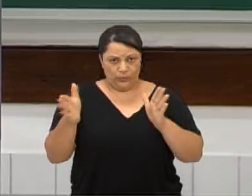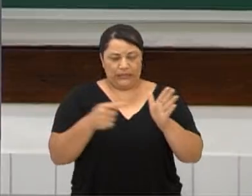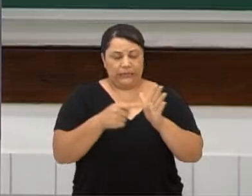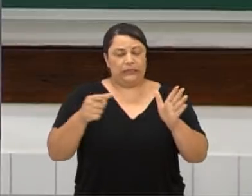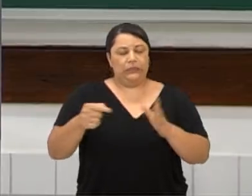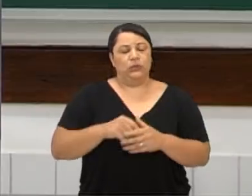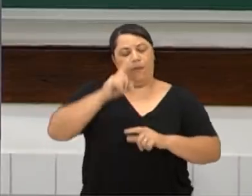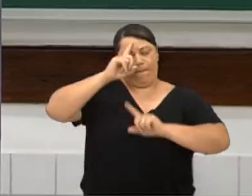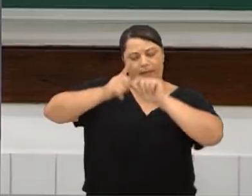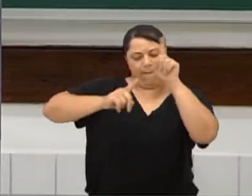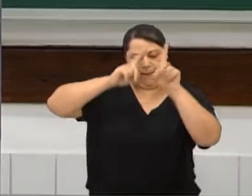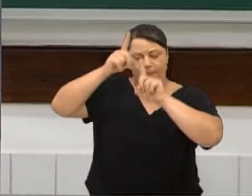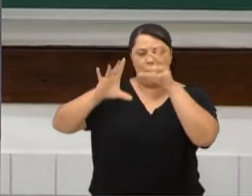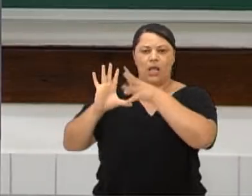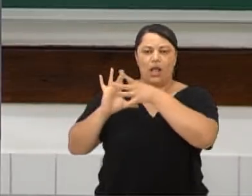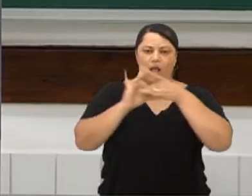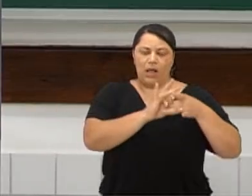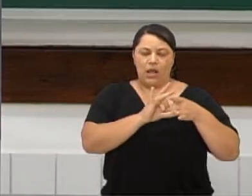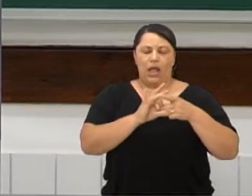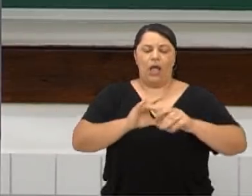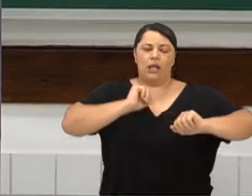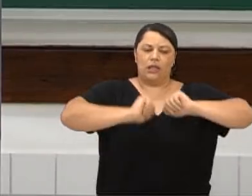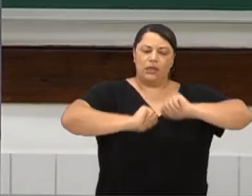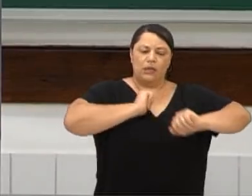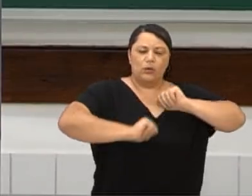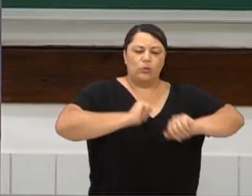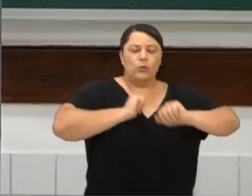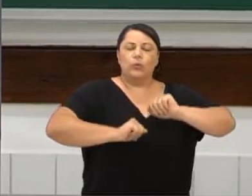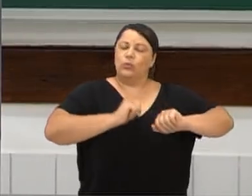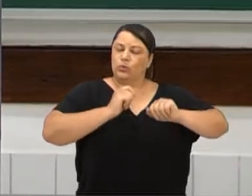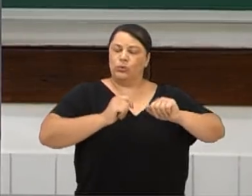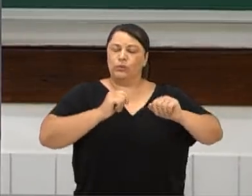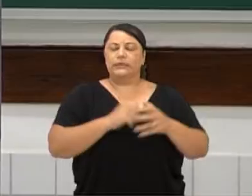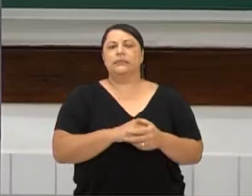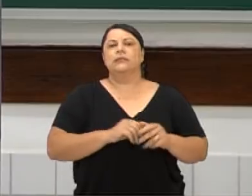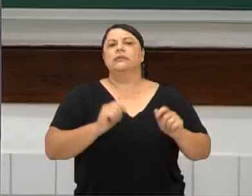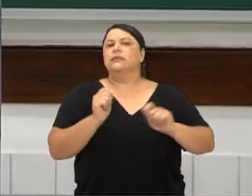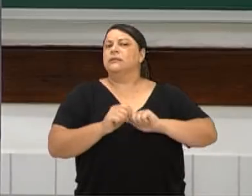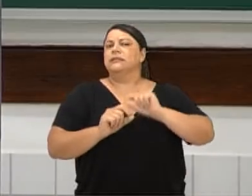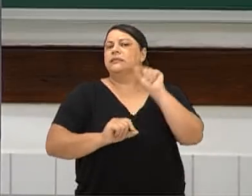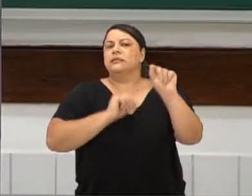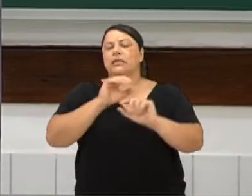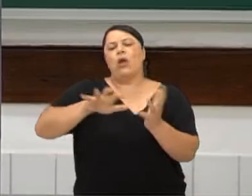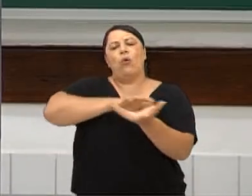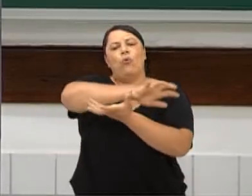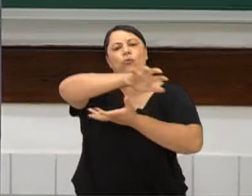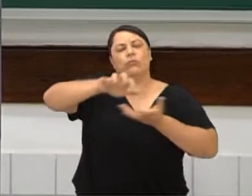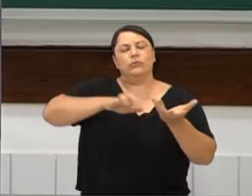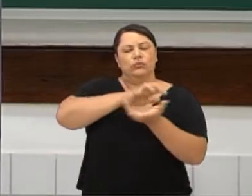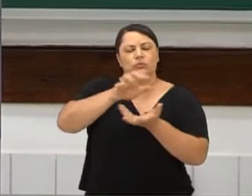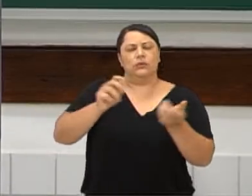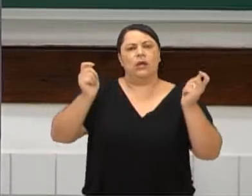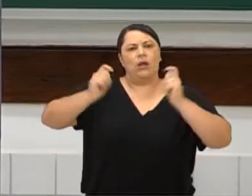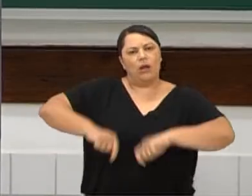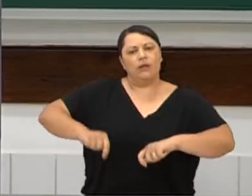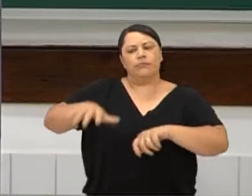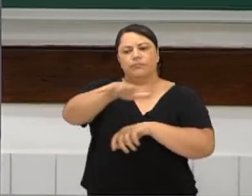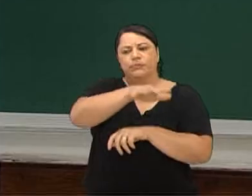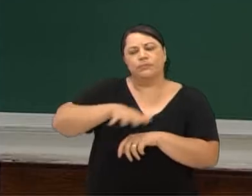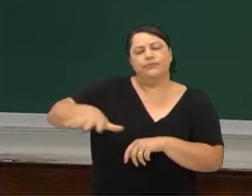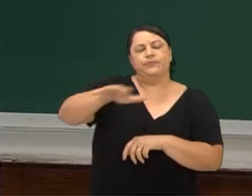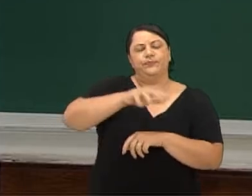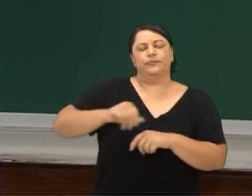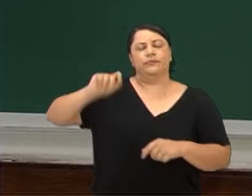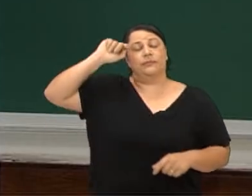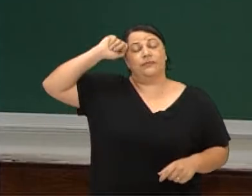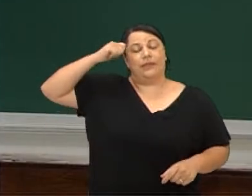imperialismo ligado à Revolução Industrial, final do século XIX, início do XX, os territórios dominados foram regiões da